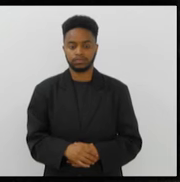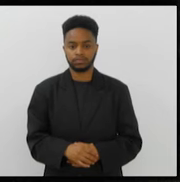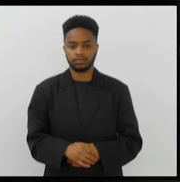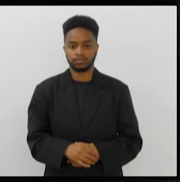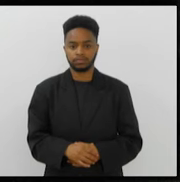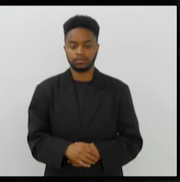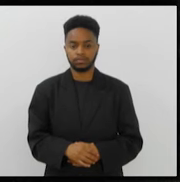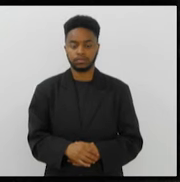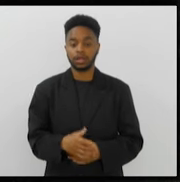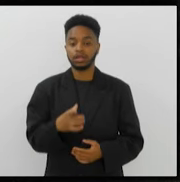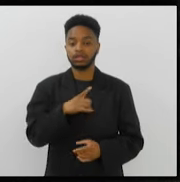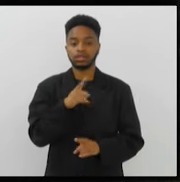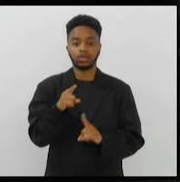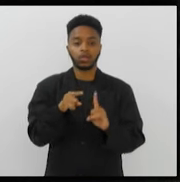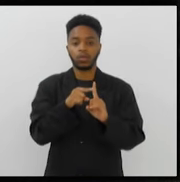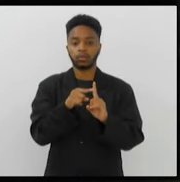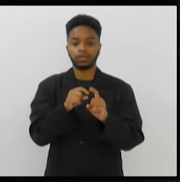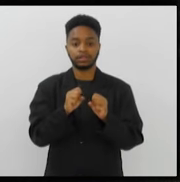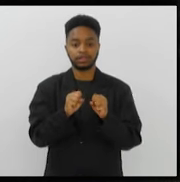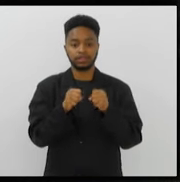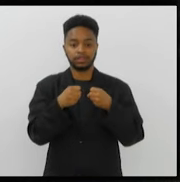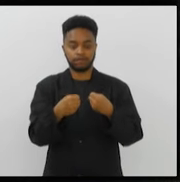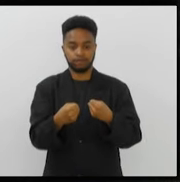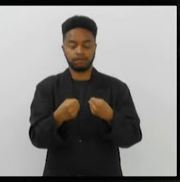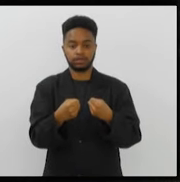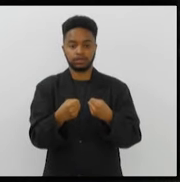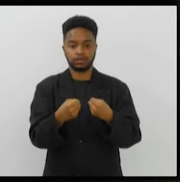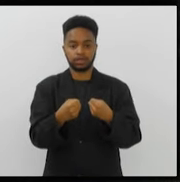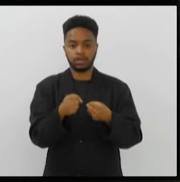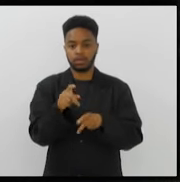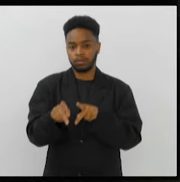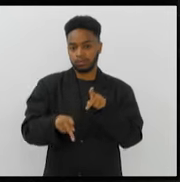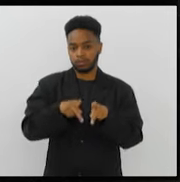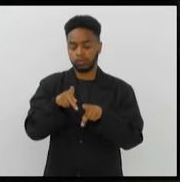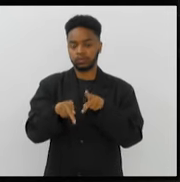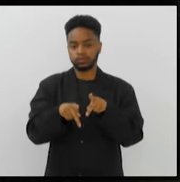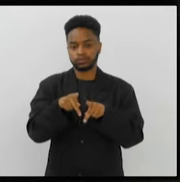Sob a missão de defender a população,